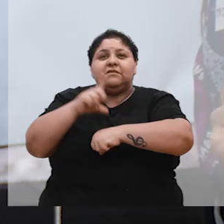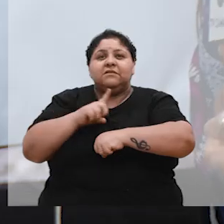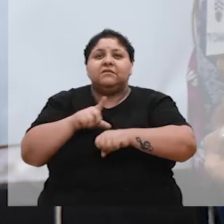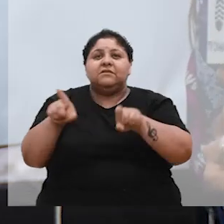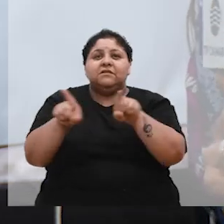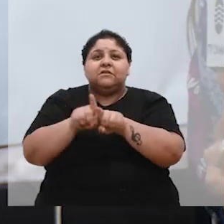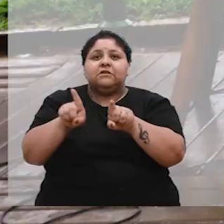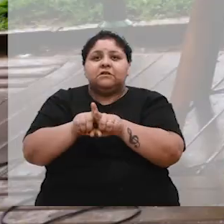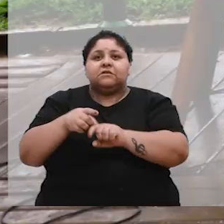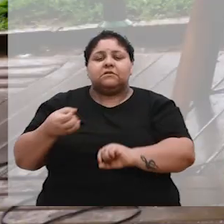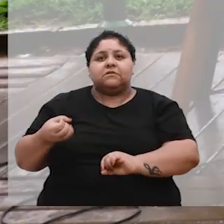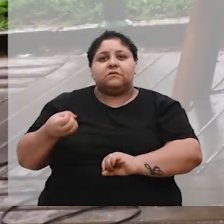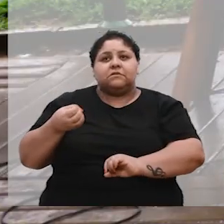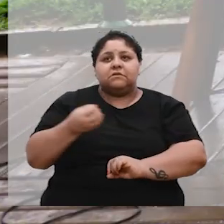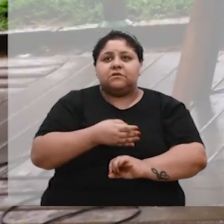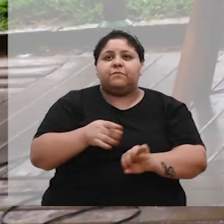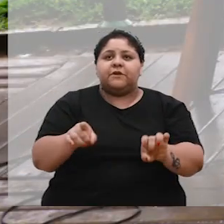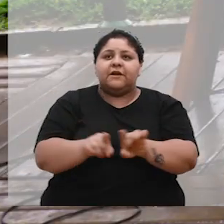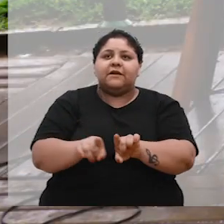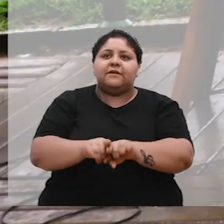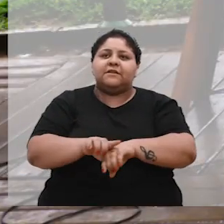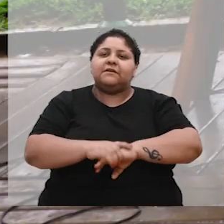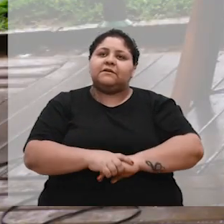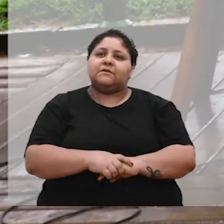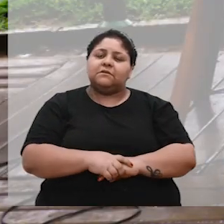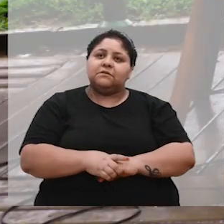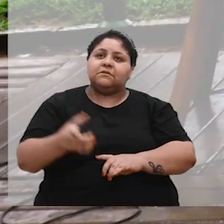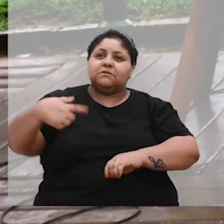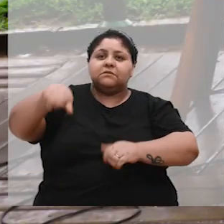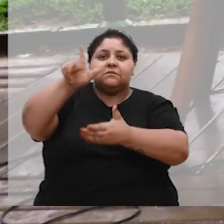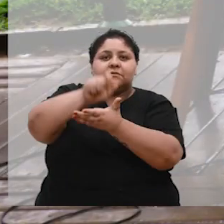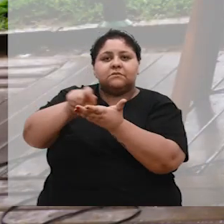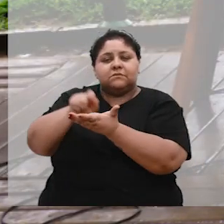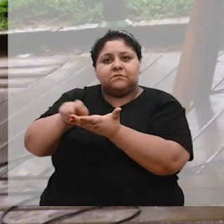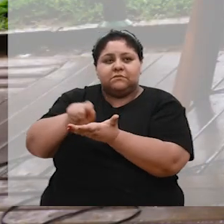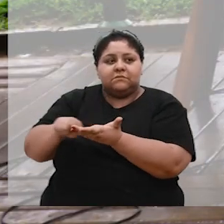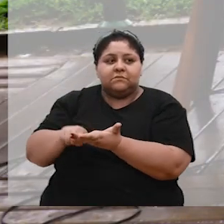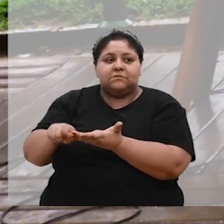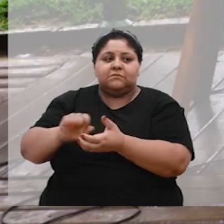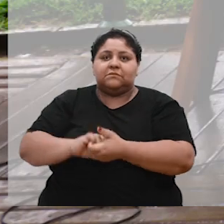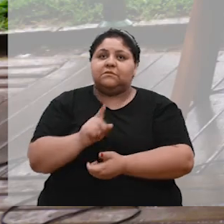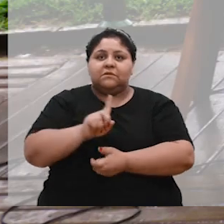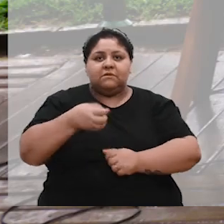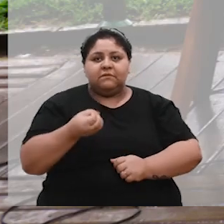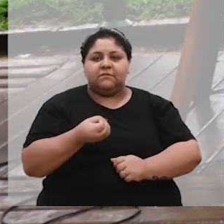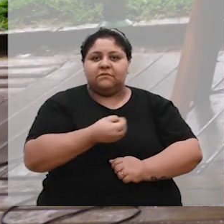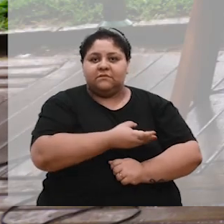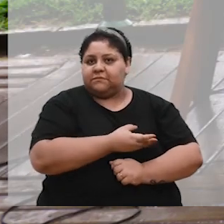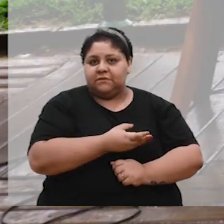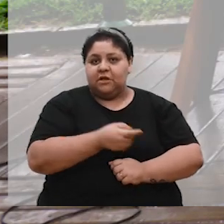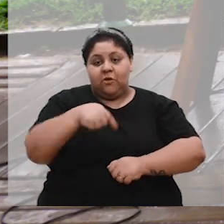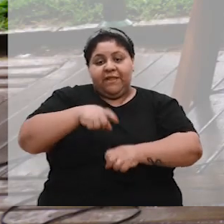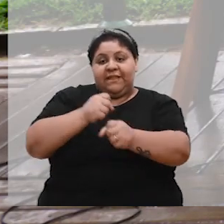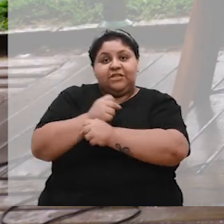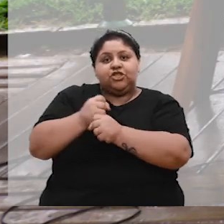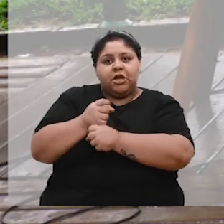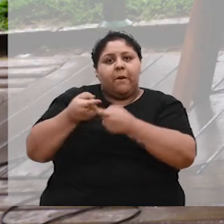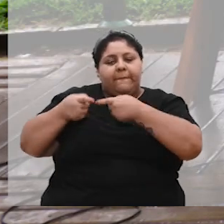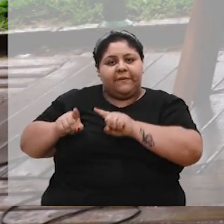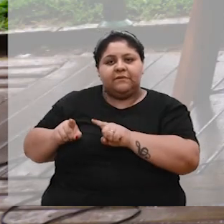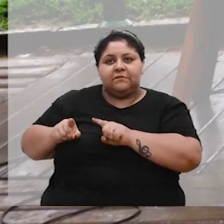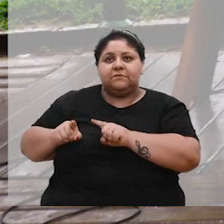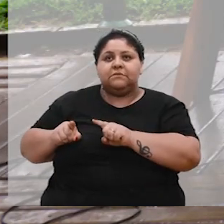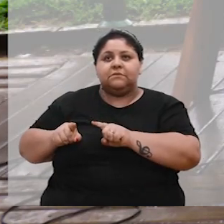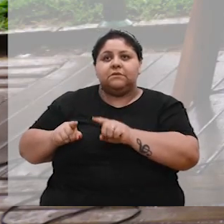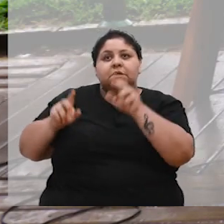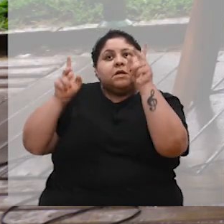de novidade das suas escritas. Não é novidade, não é deste ano, mas A